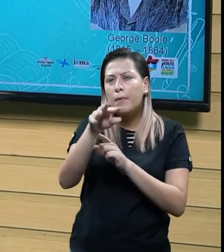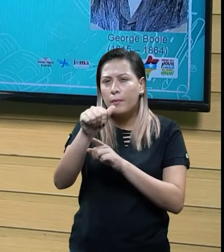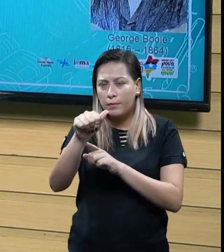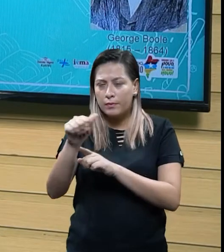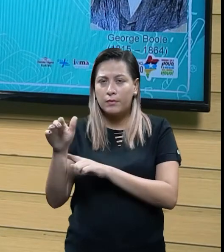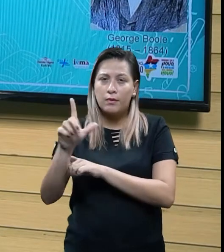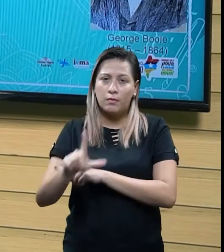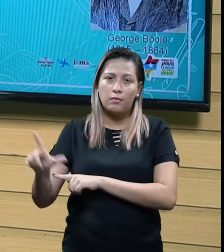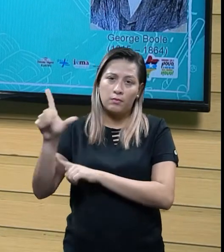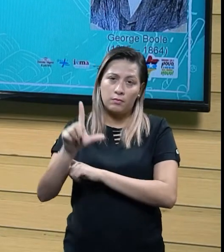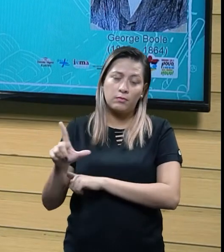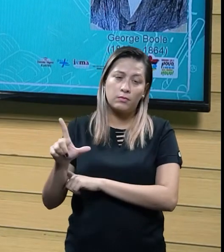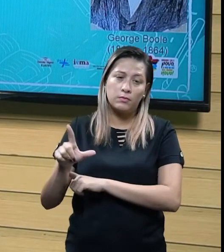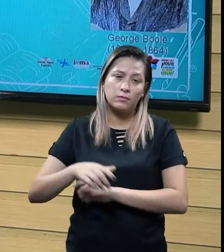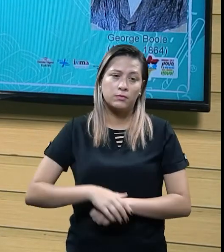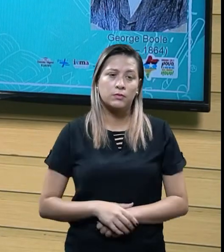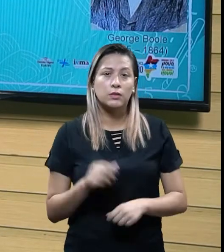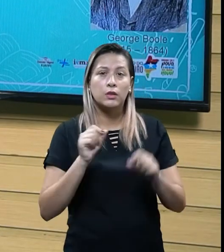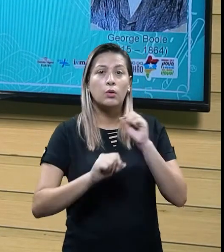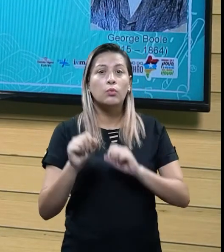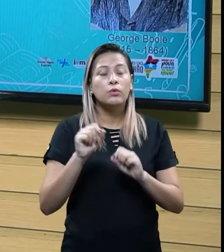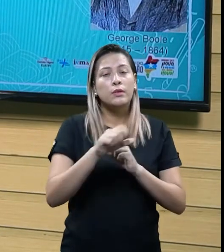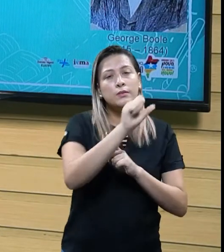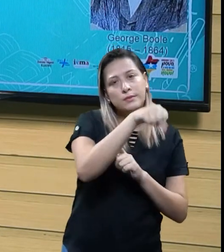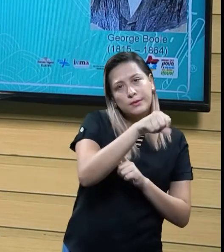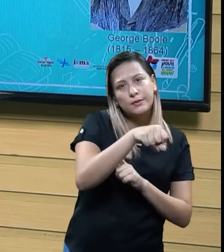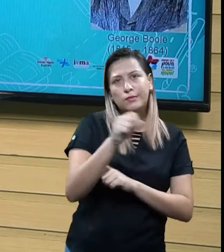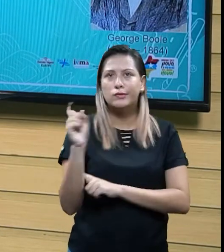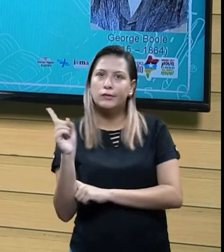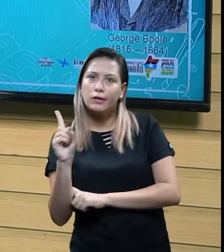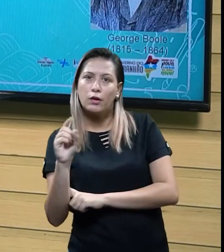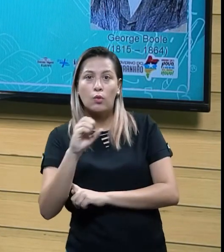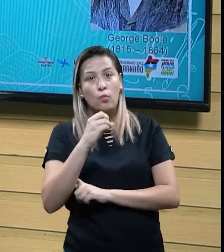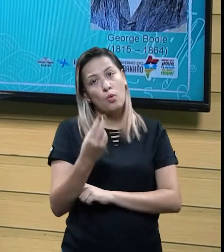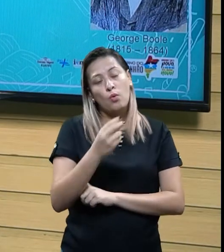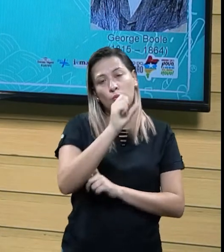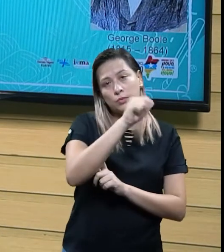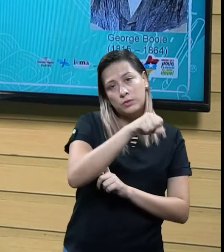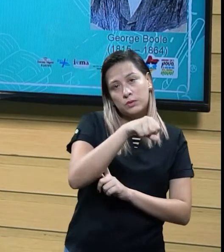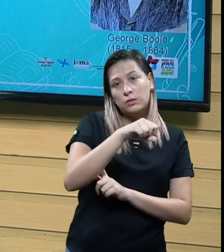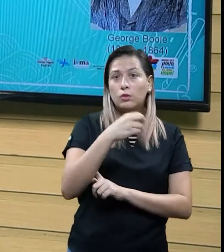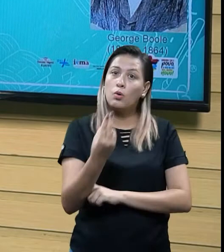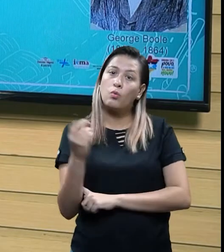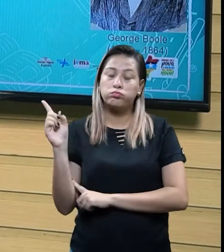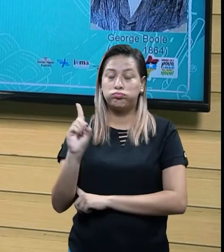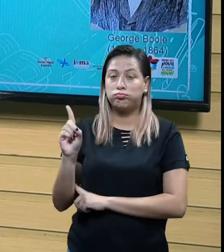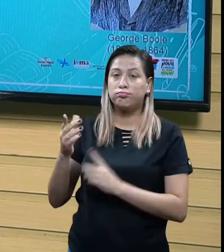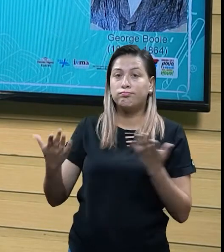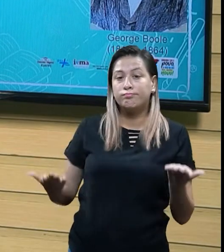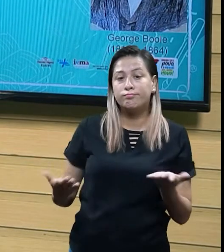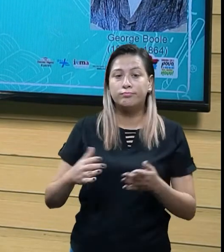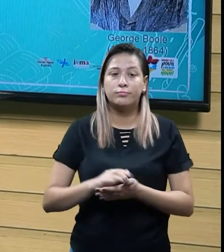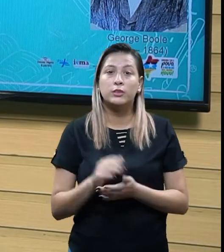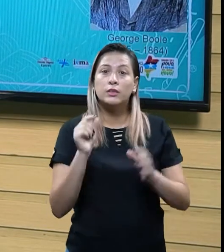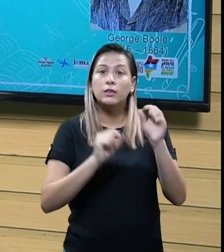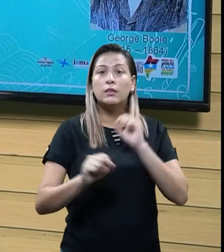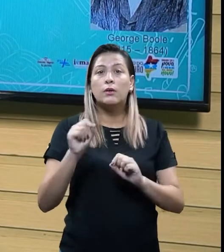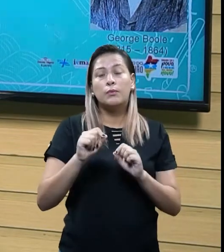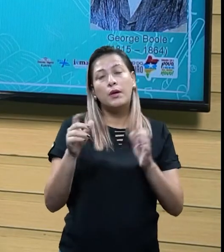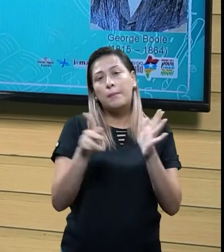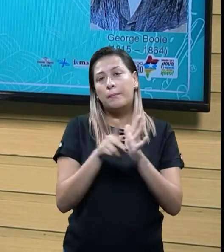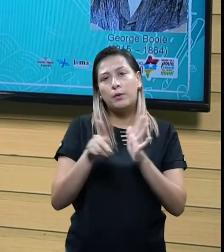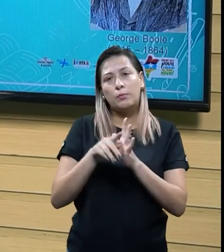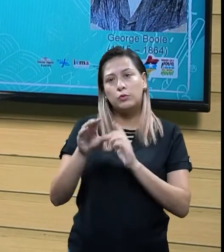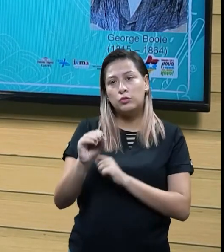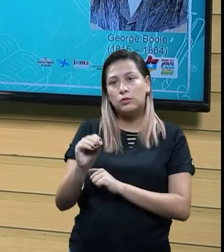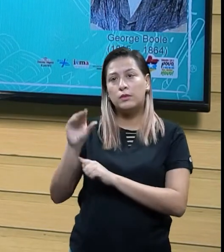de sim, não, sim ou não, portas lógicas simplesmente de liga e desliga